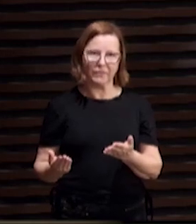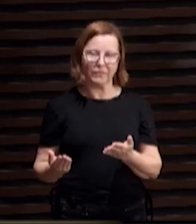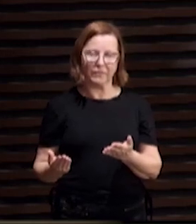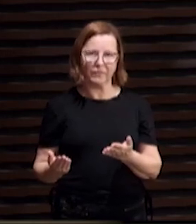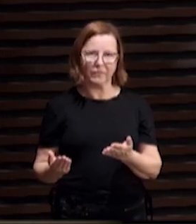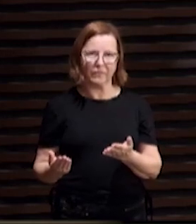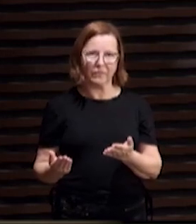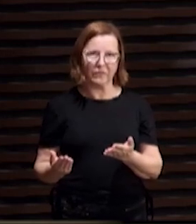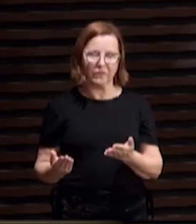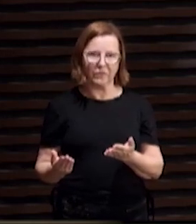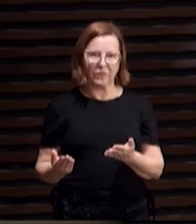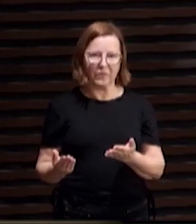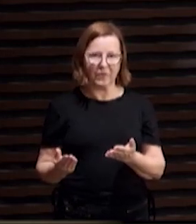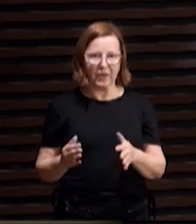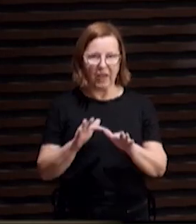você era deserdado,